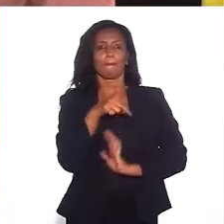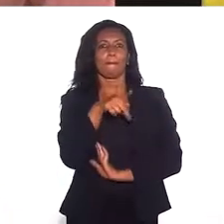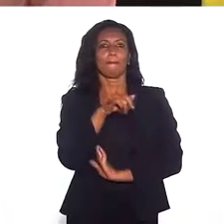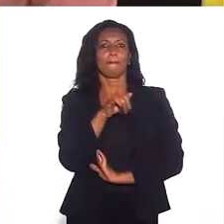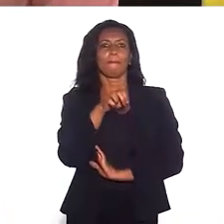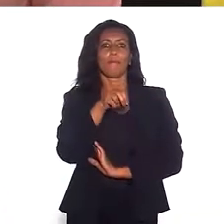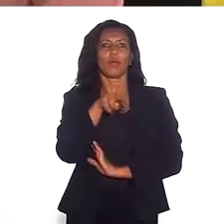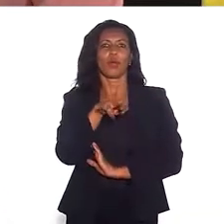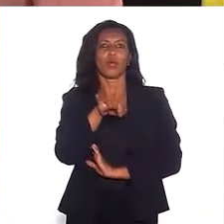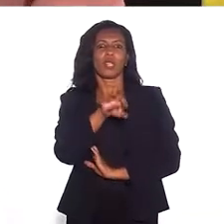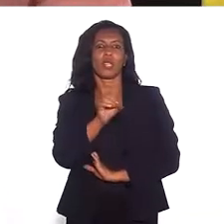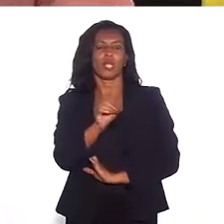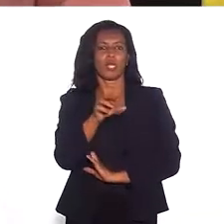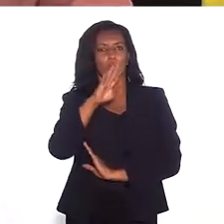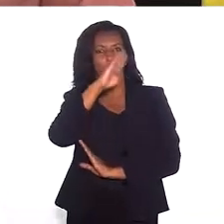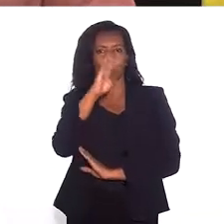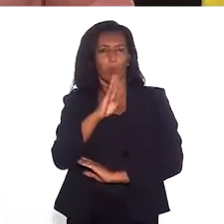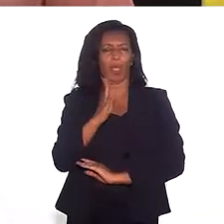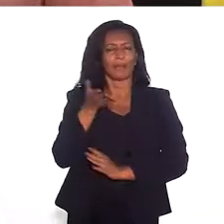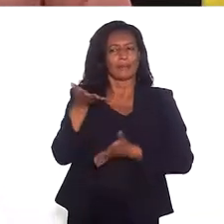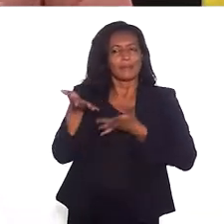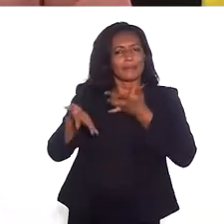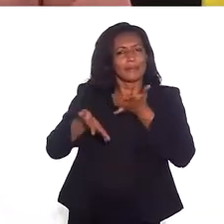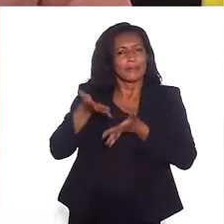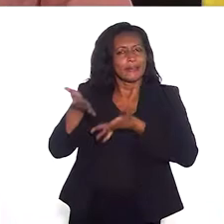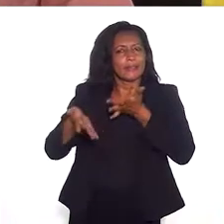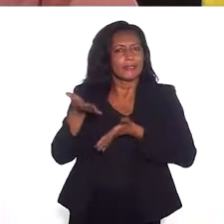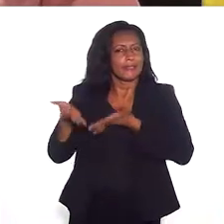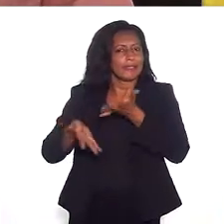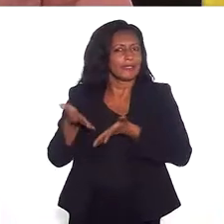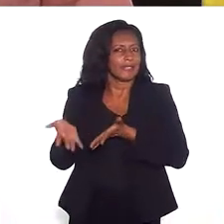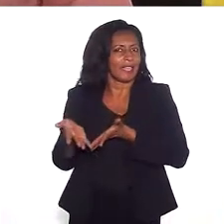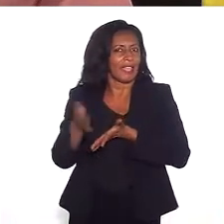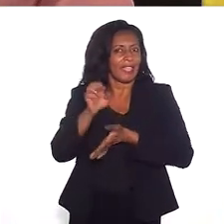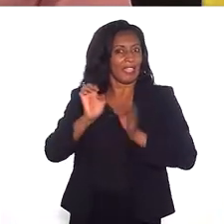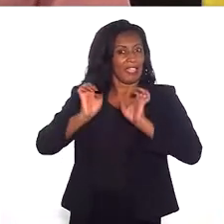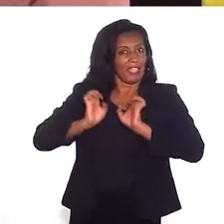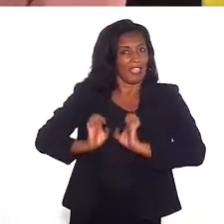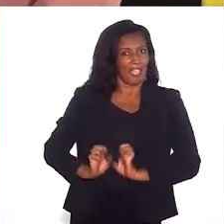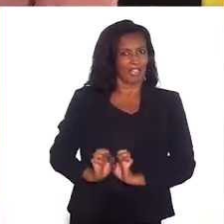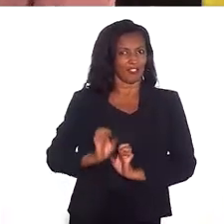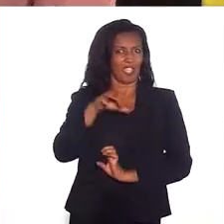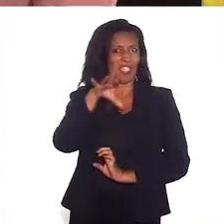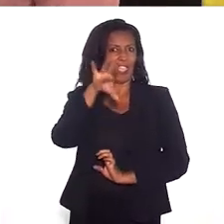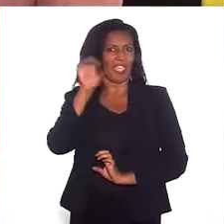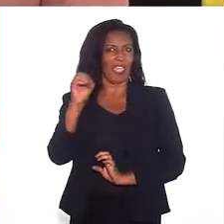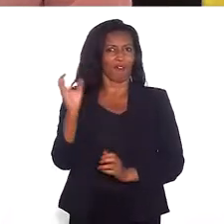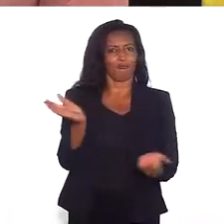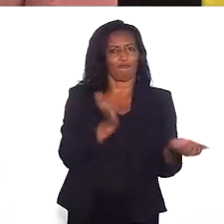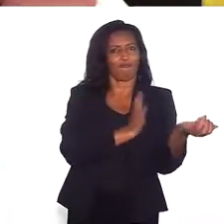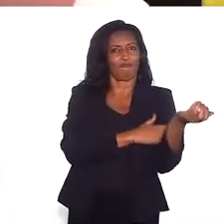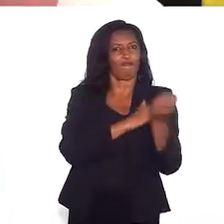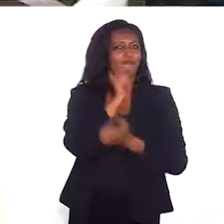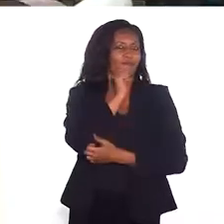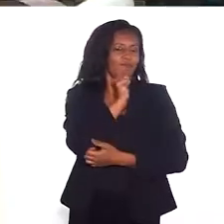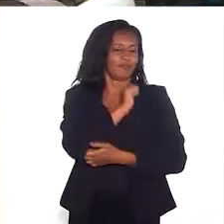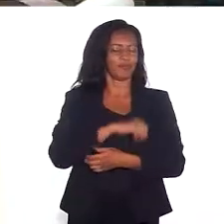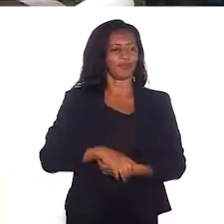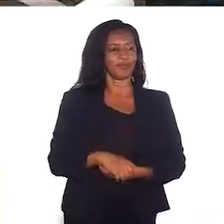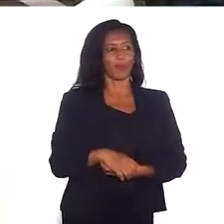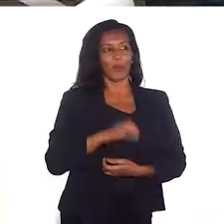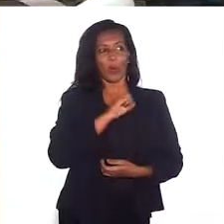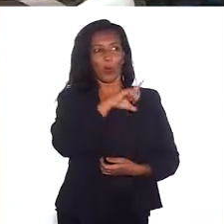Brasil, Sensível ao Cuidado, uma perspectiva ética ecofeminista.